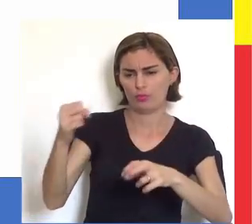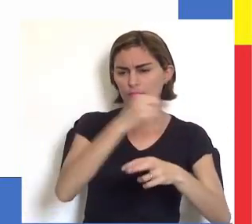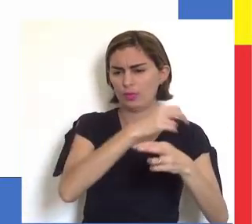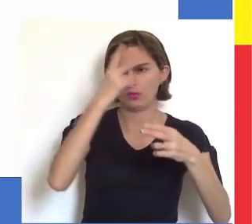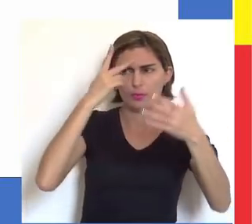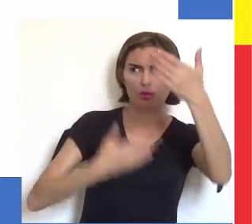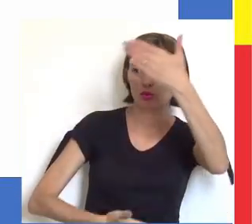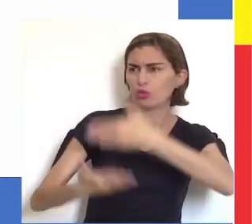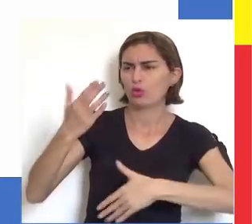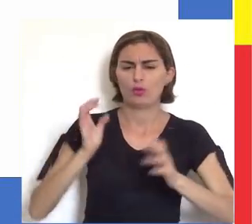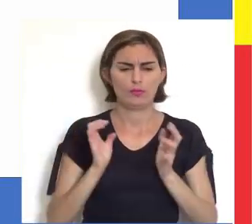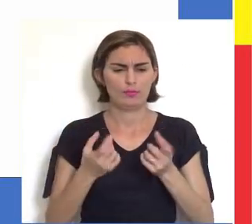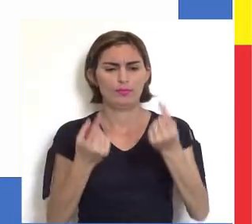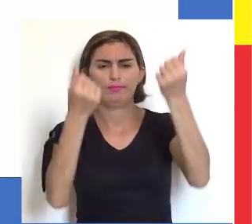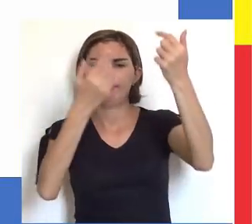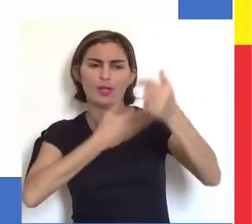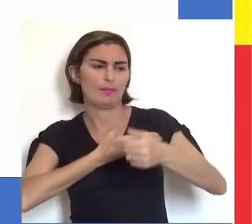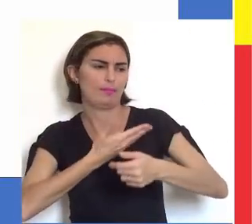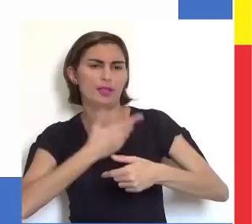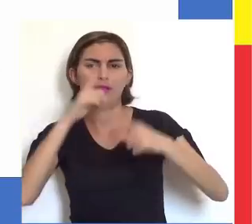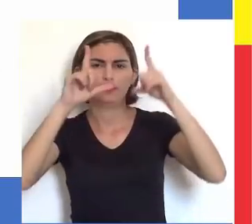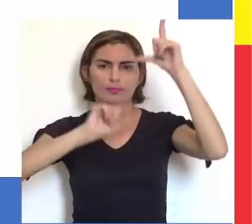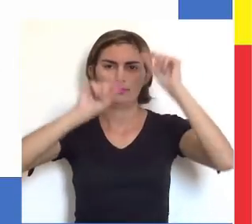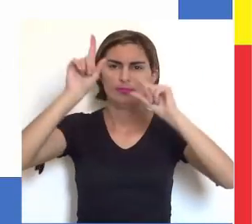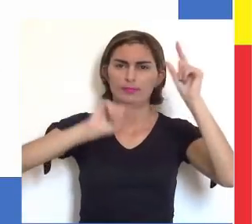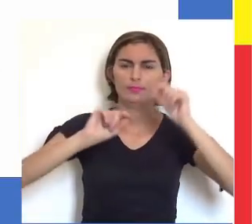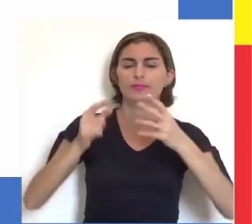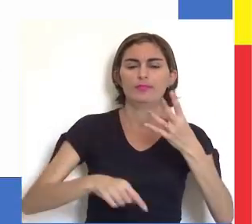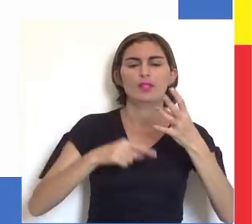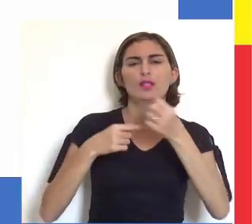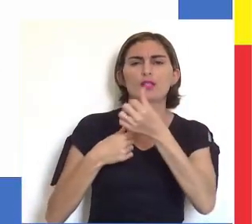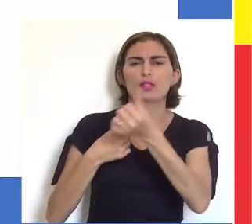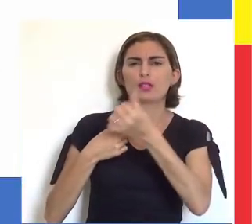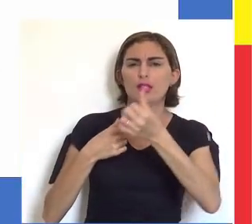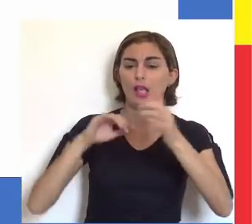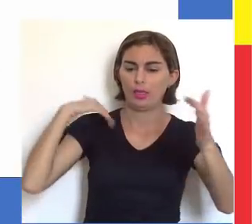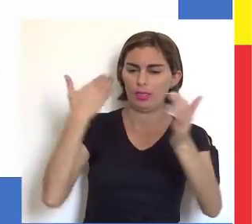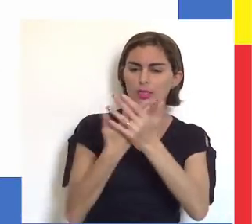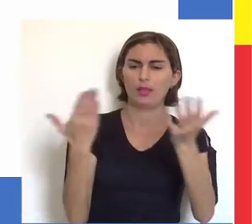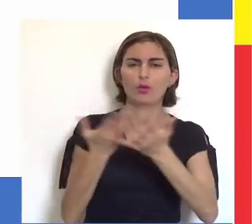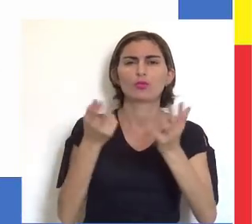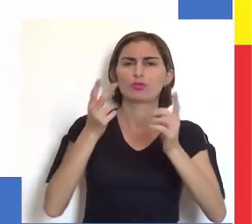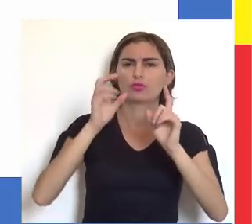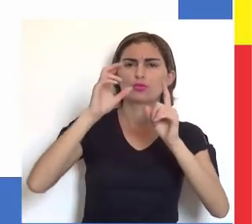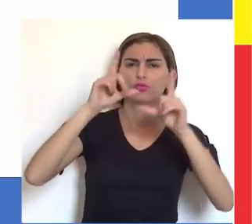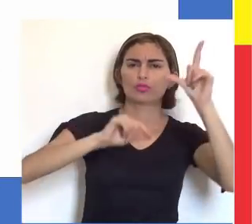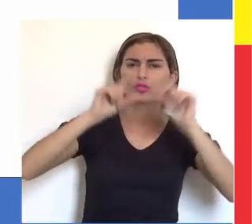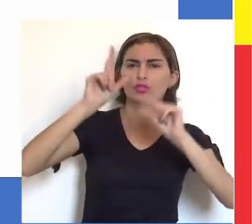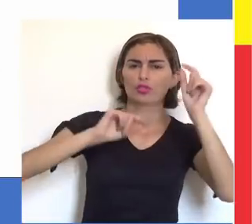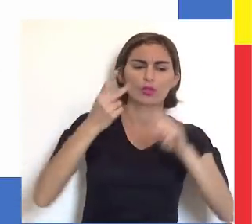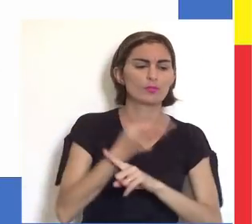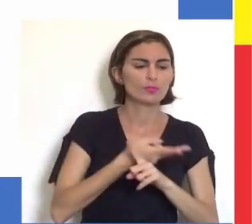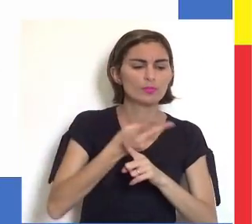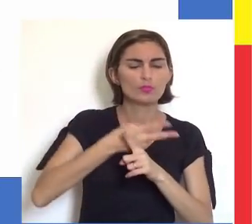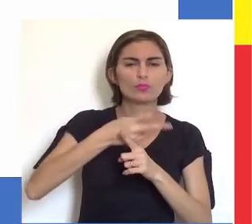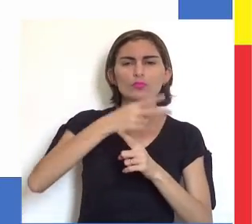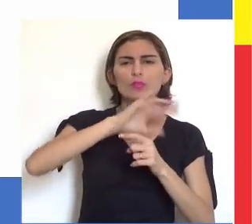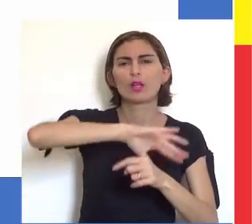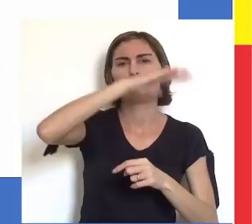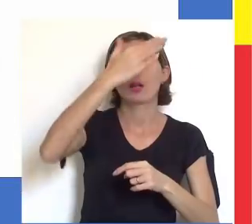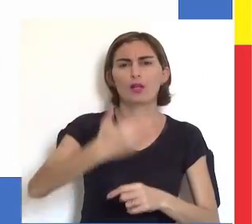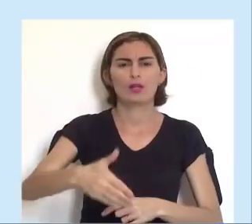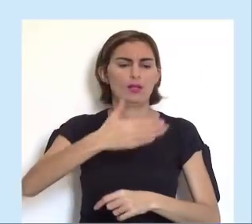nenhuma riqueza vale ter um amigo de verdade. E sexto, até hoje a estrela procura por seu amigo na Serra